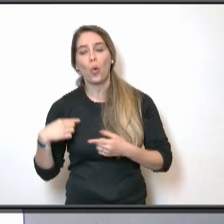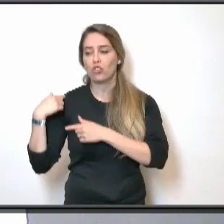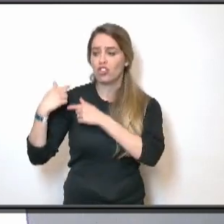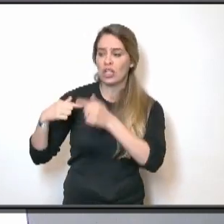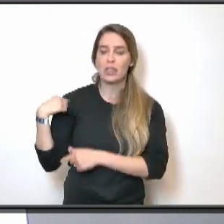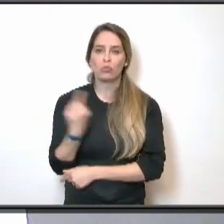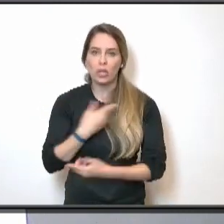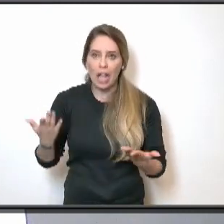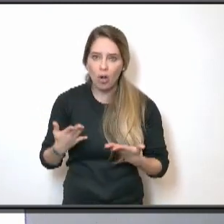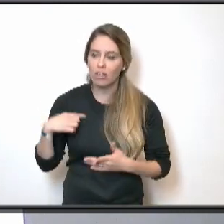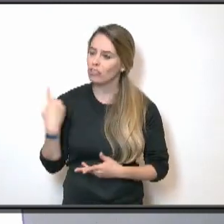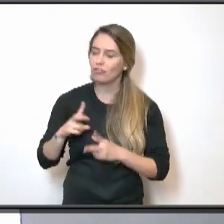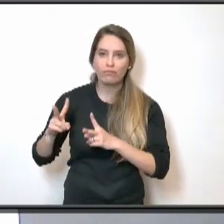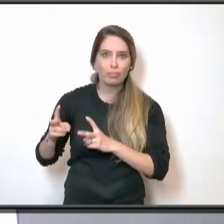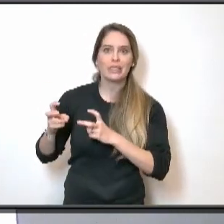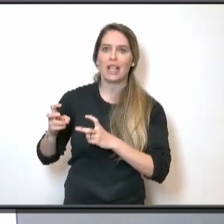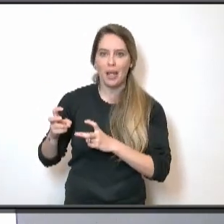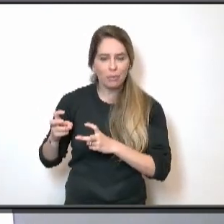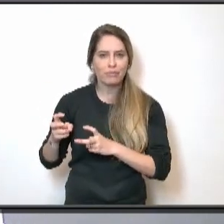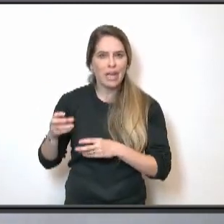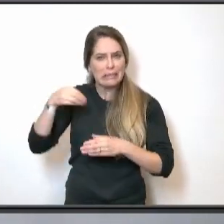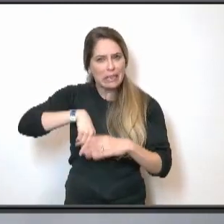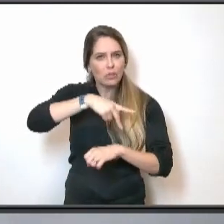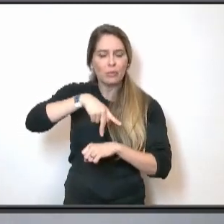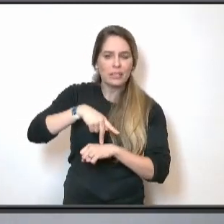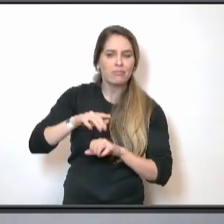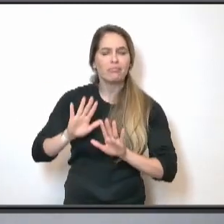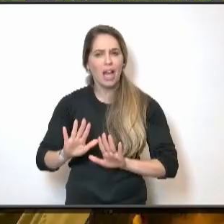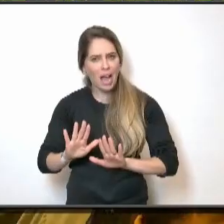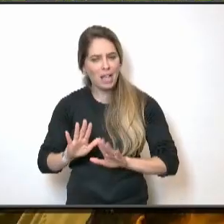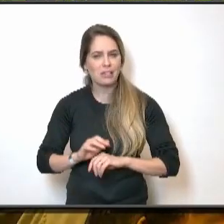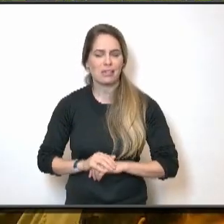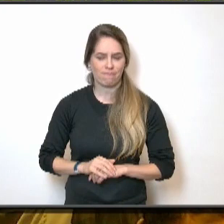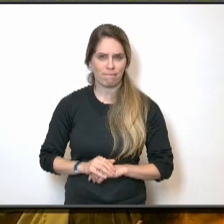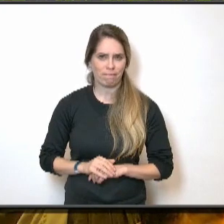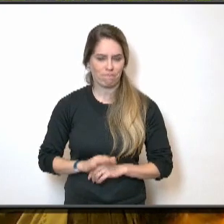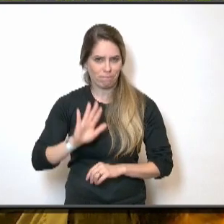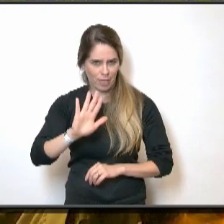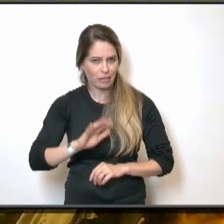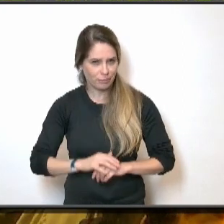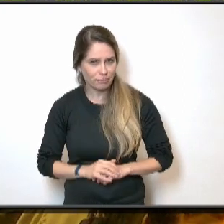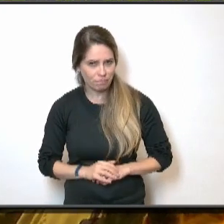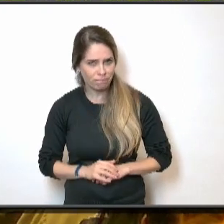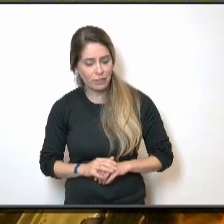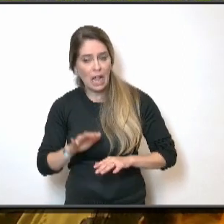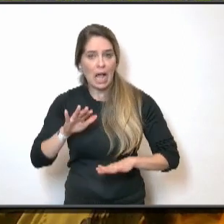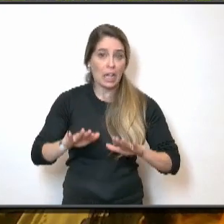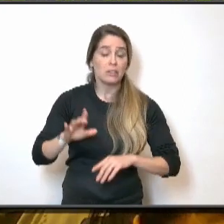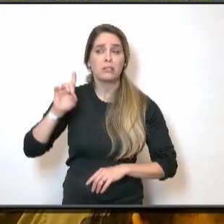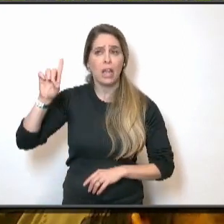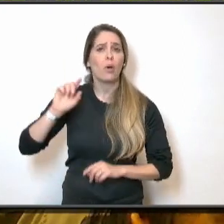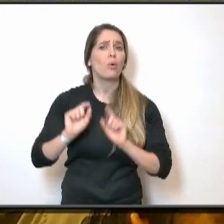impactando todo o nosso país. Porque de vez em quando, o Senhor toma a